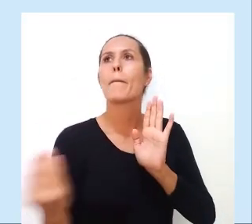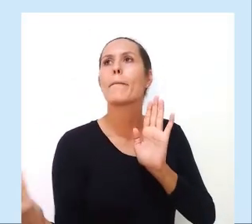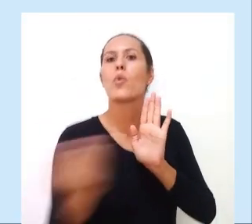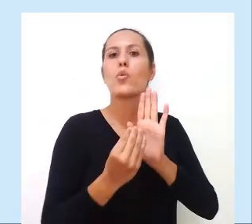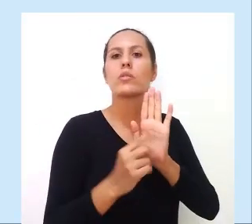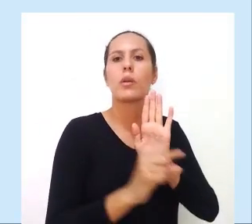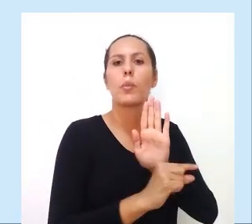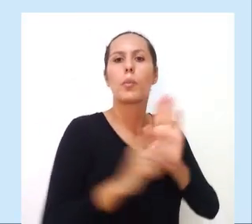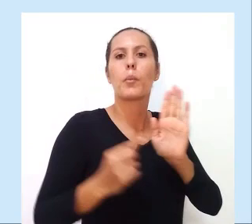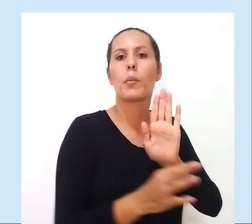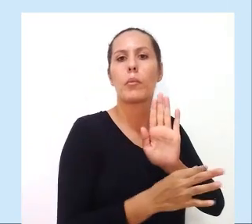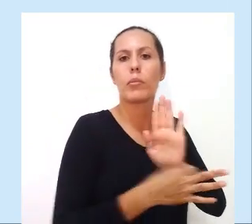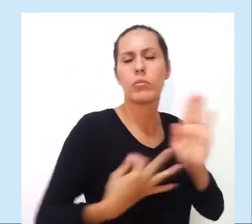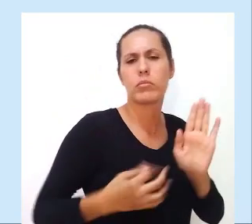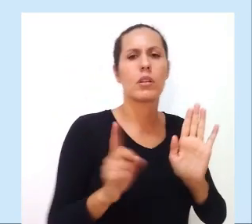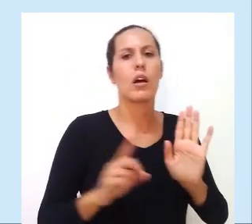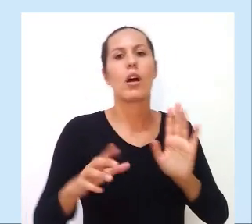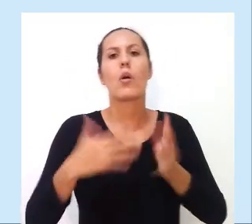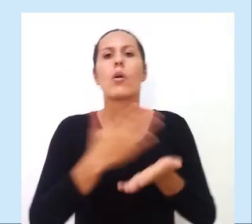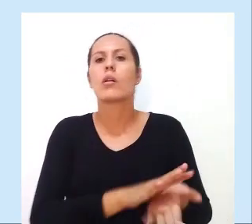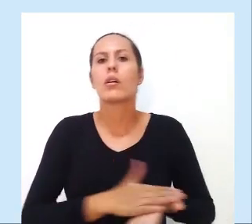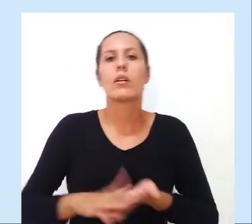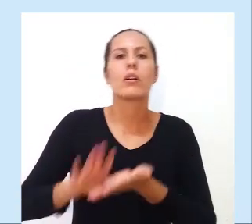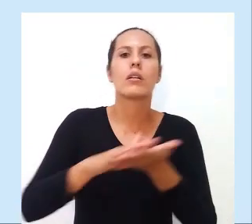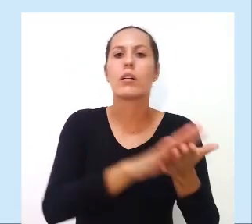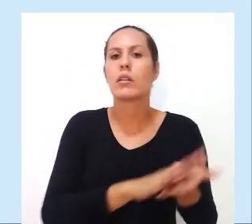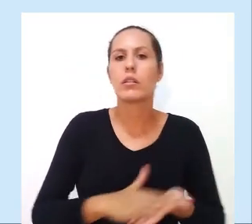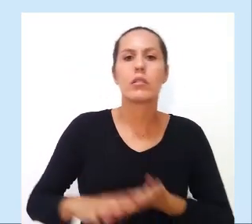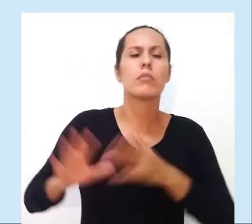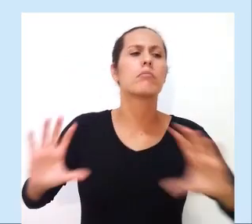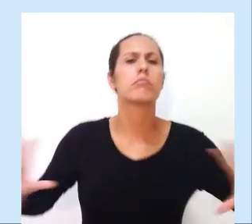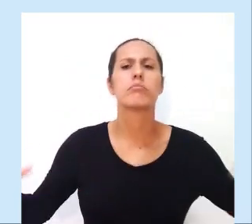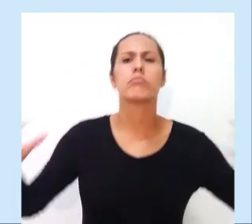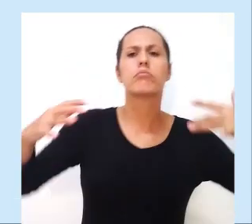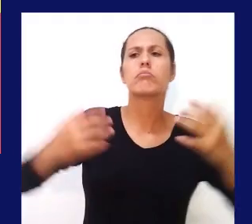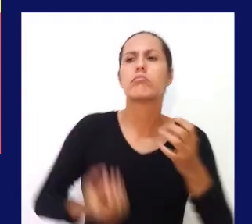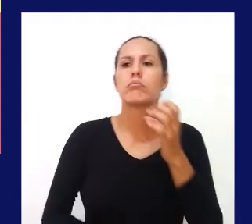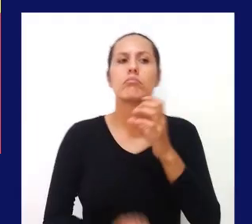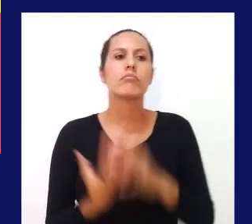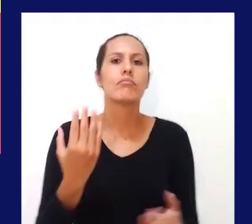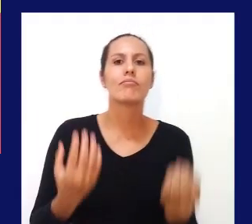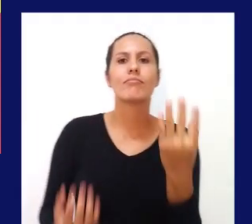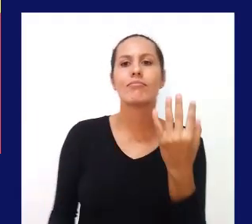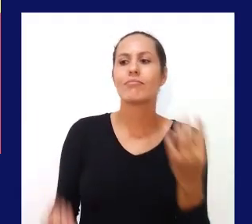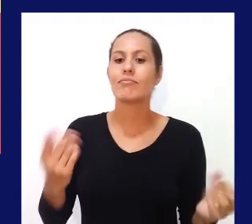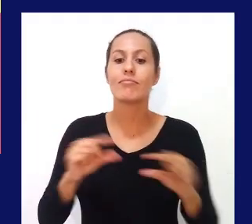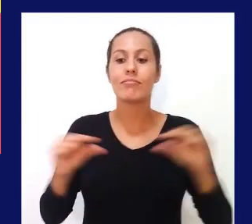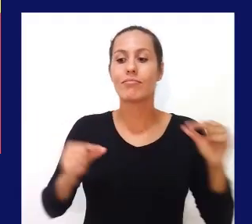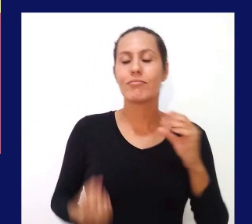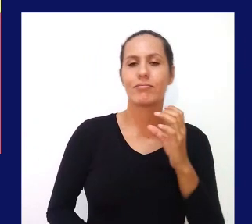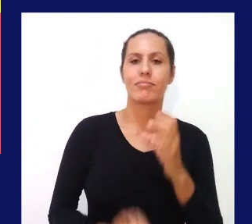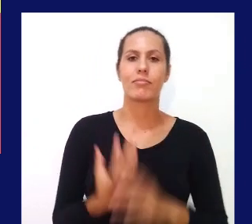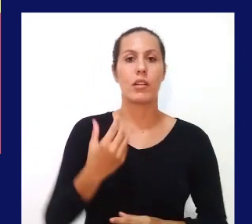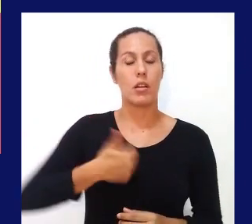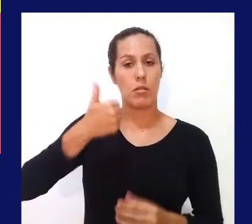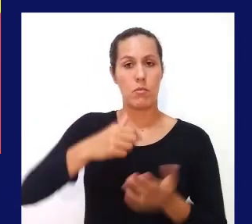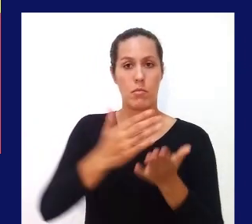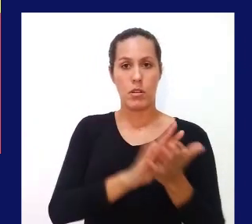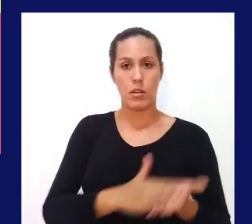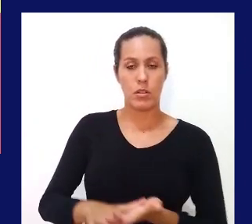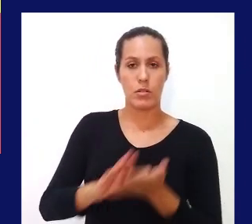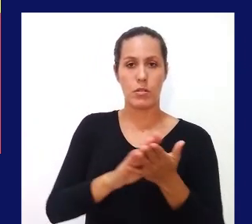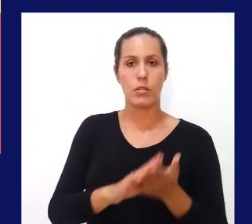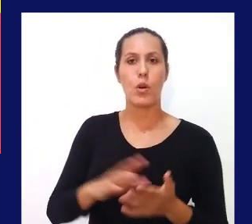as suas composições, no meio da roda de samba que iam se criando em conjunto, né? O primeiro samba a ser gravado foi o